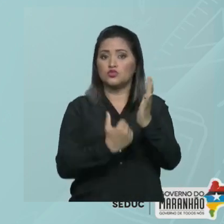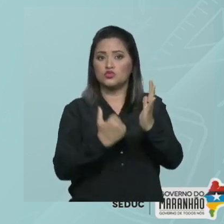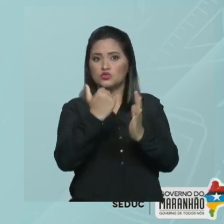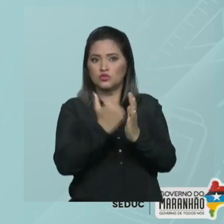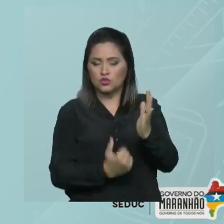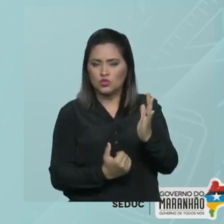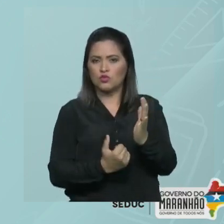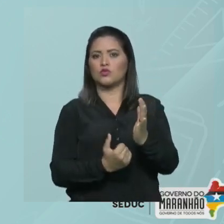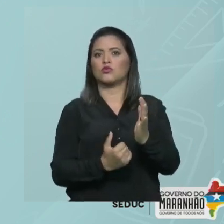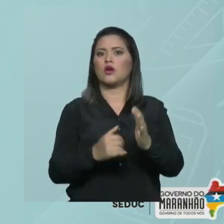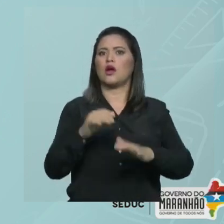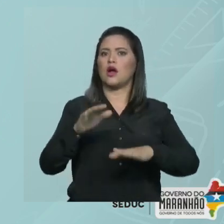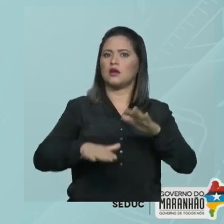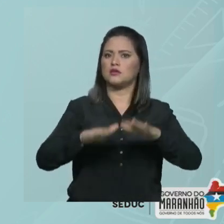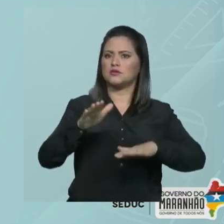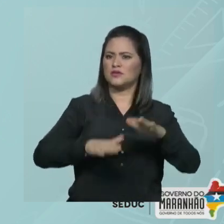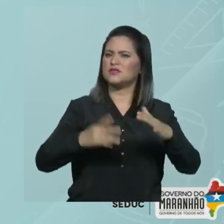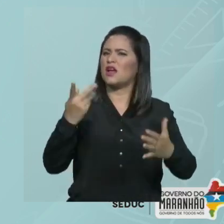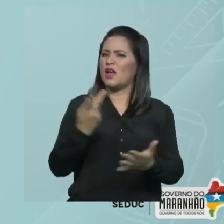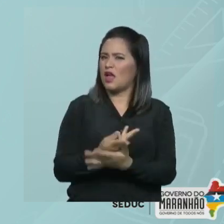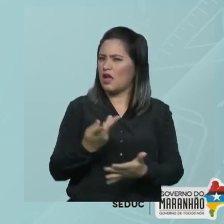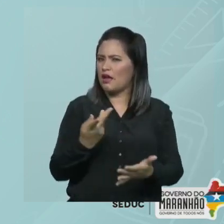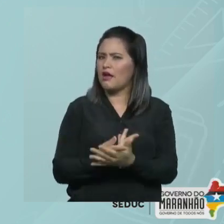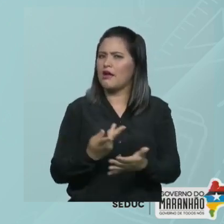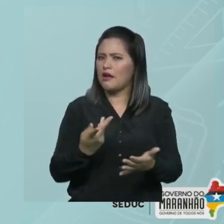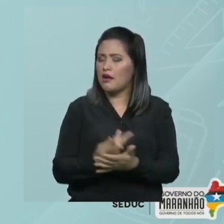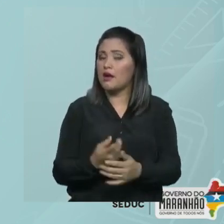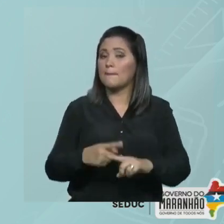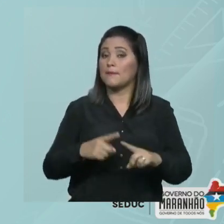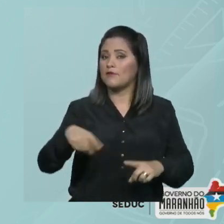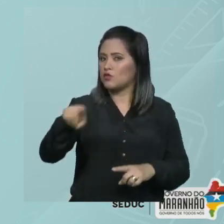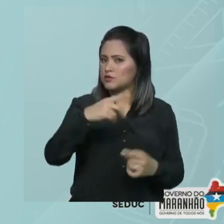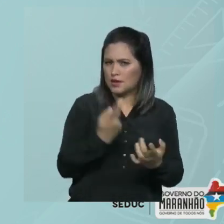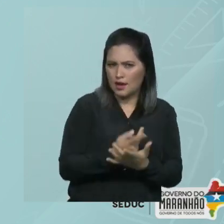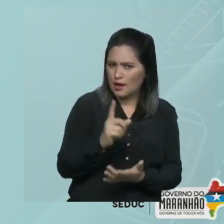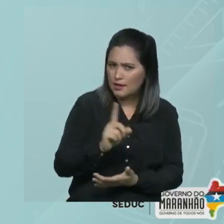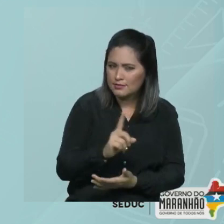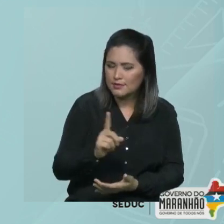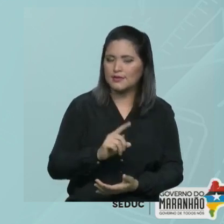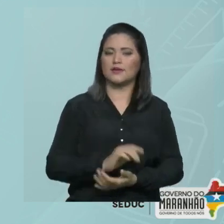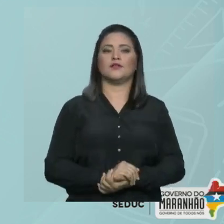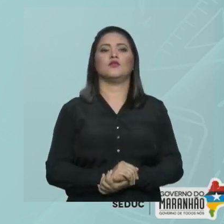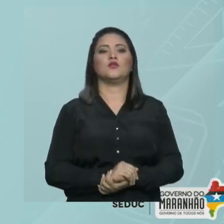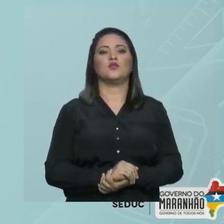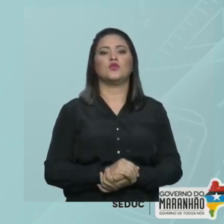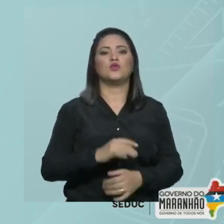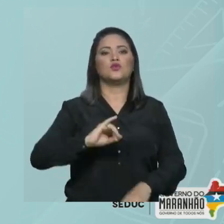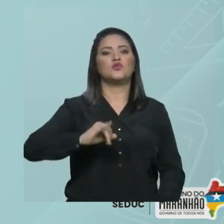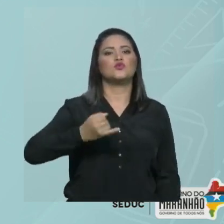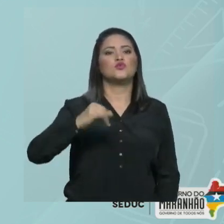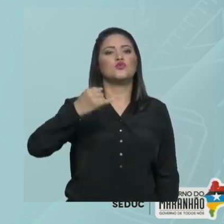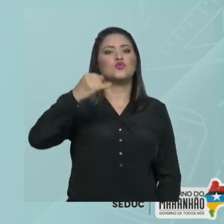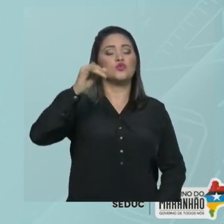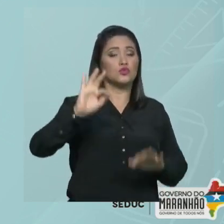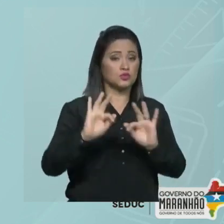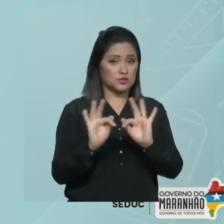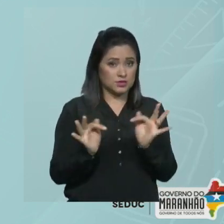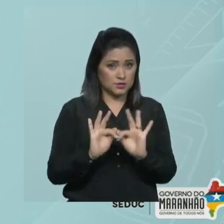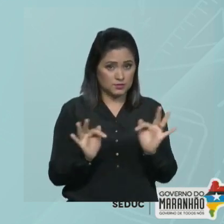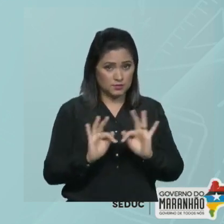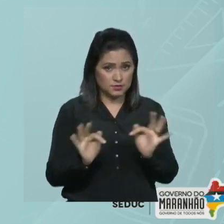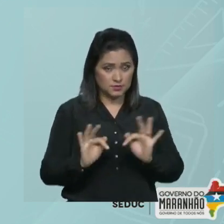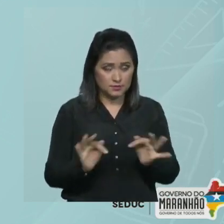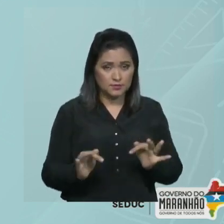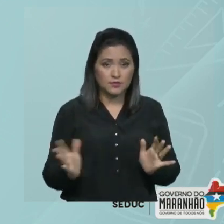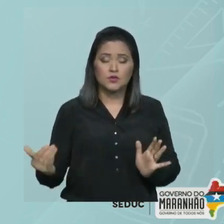não vão errar mais depois dessa aula, eu tenho certeza. Juros simples e resolução de exercício, como sempre. No final da aula, a